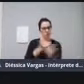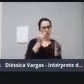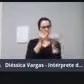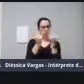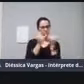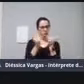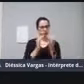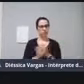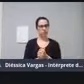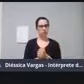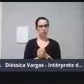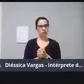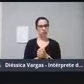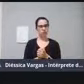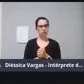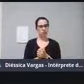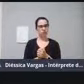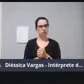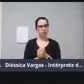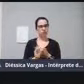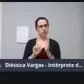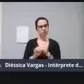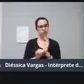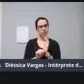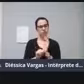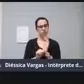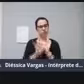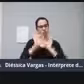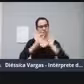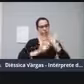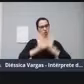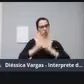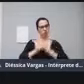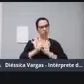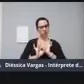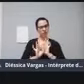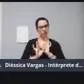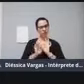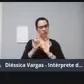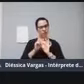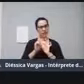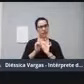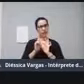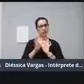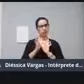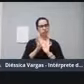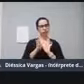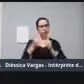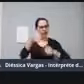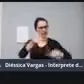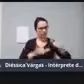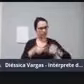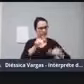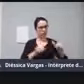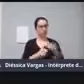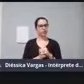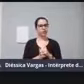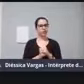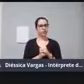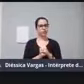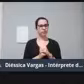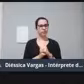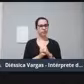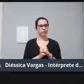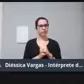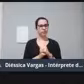e foi para o sétimo momento, então, de sistematização final e avaliação. Que, então, nós fizemos uma